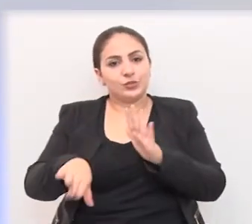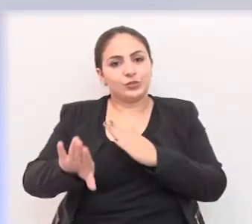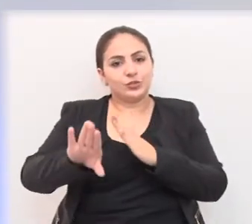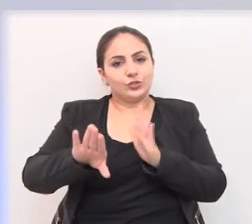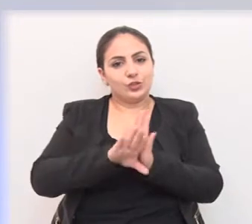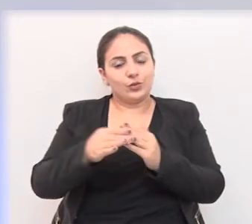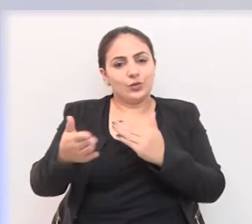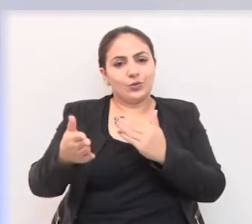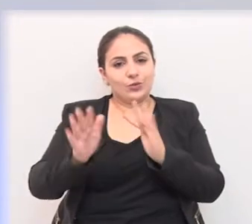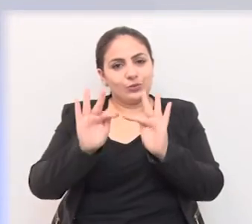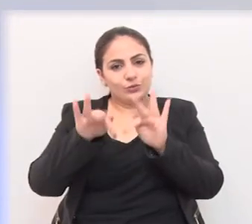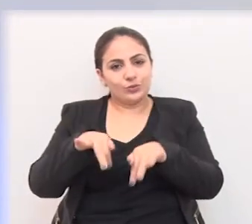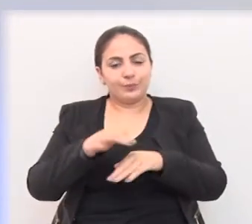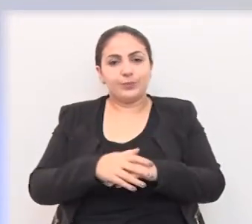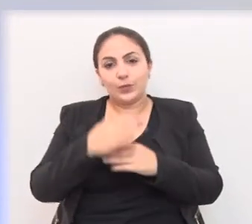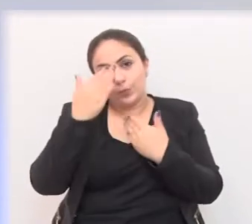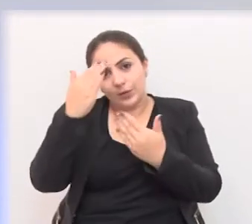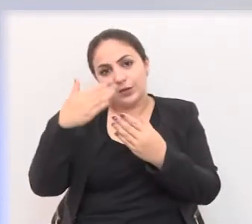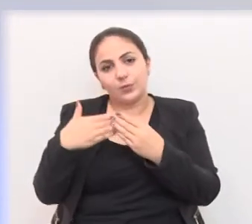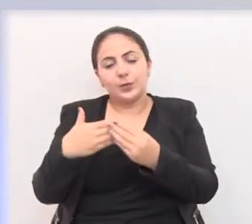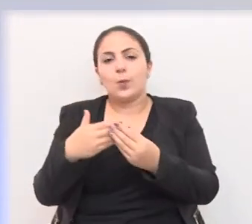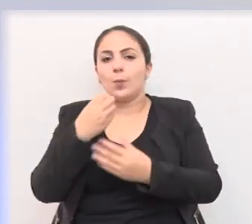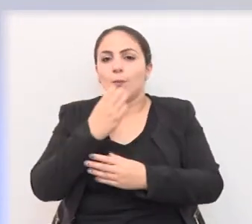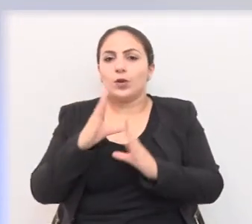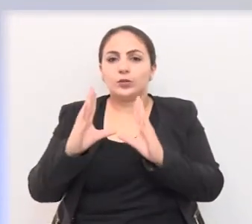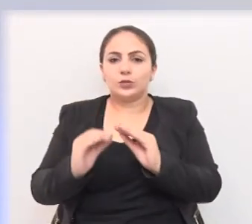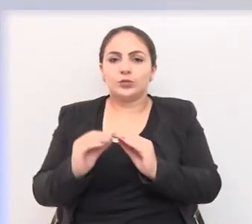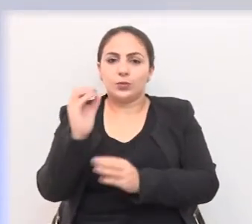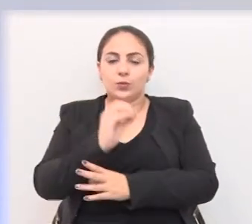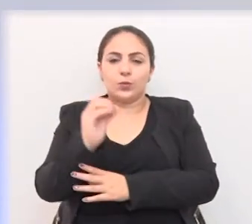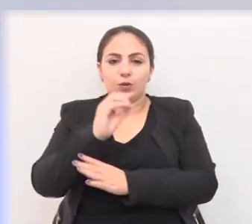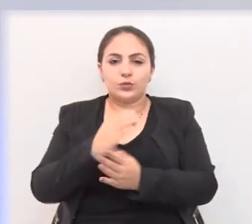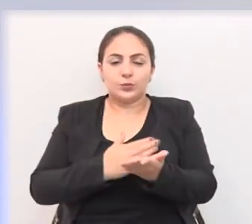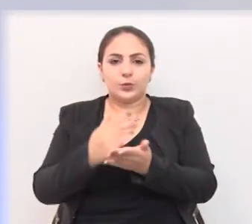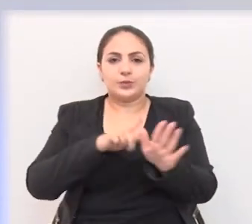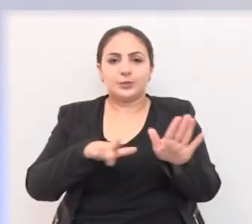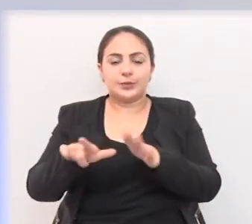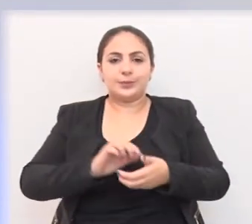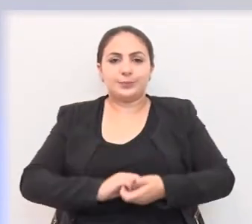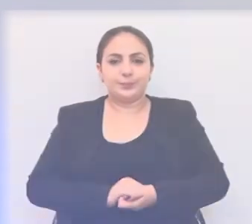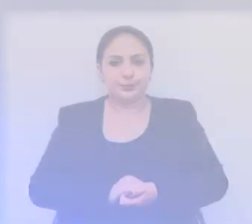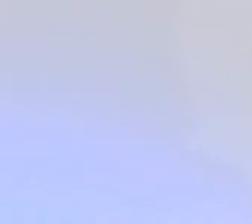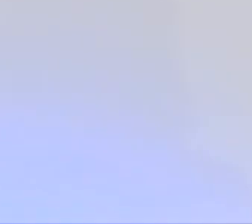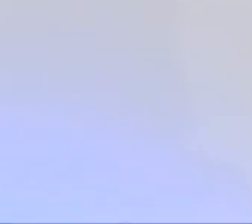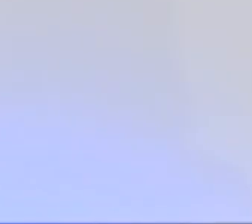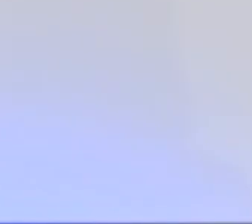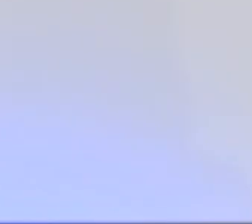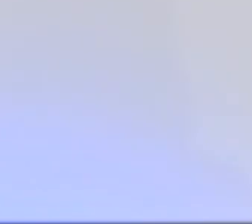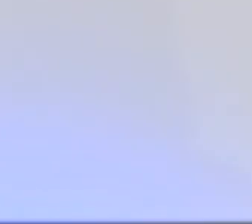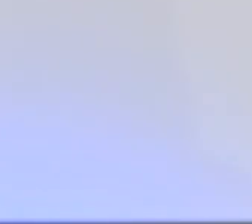ao fim. Obrigada pela sua companhia, uma boa noite e um ótimo início de semana.